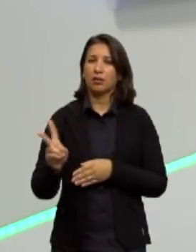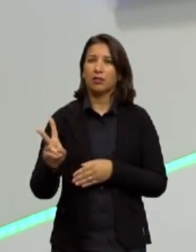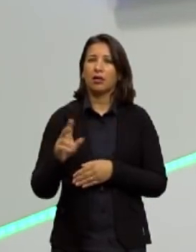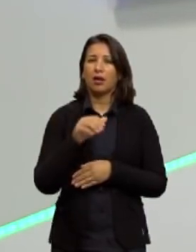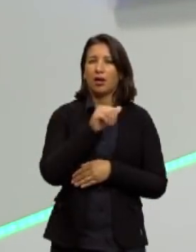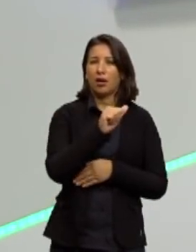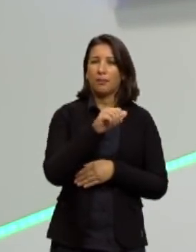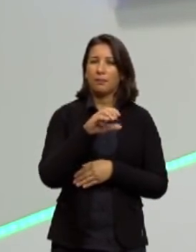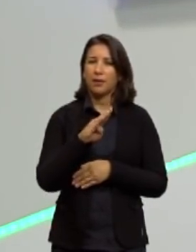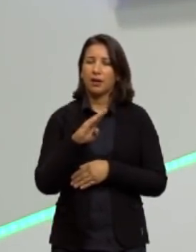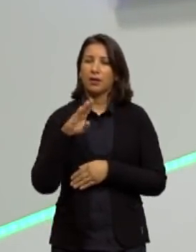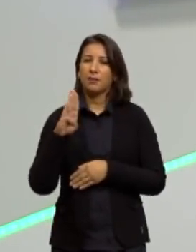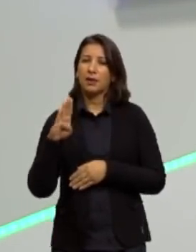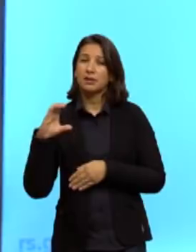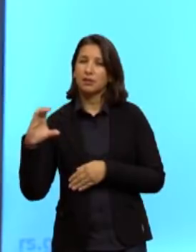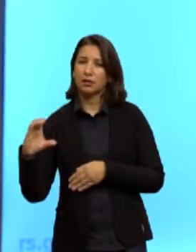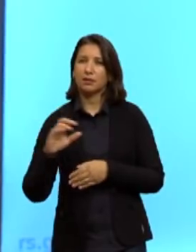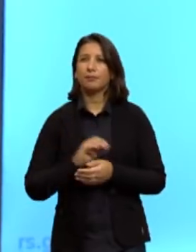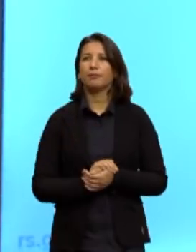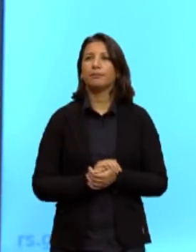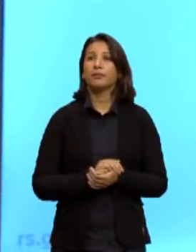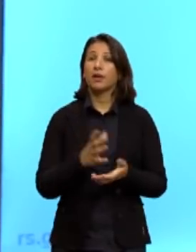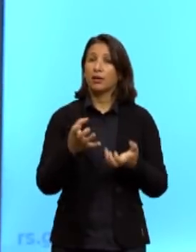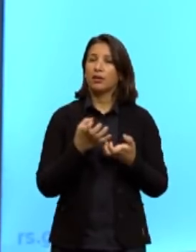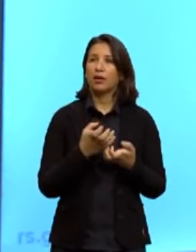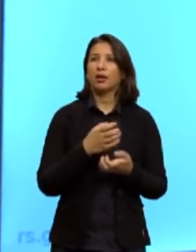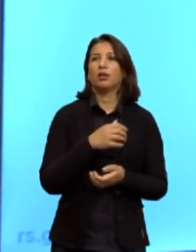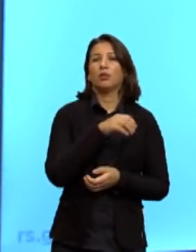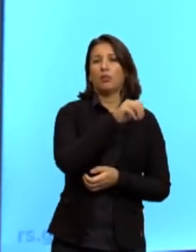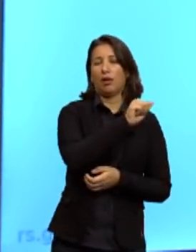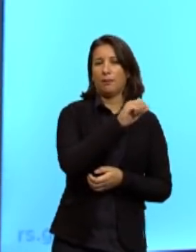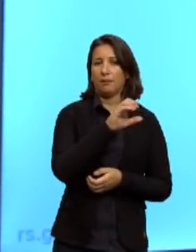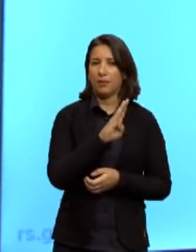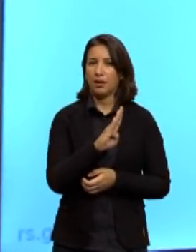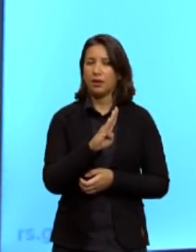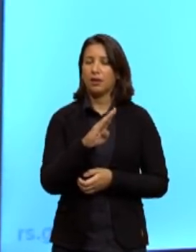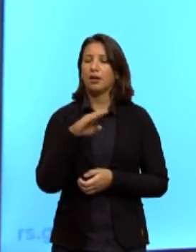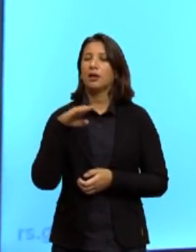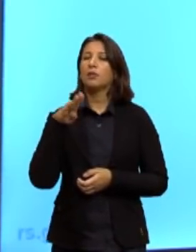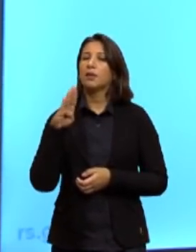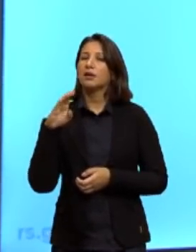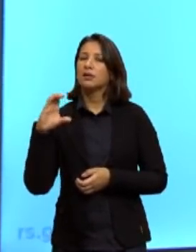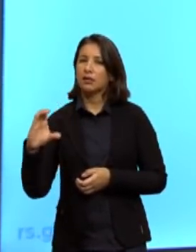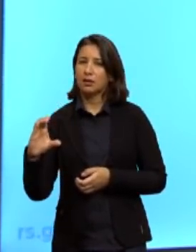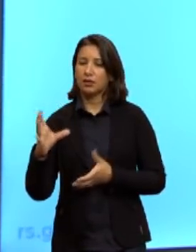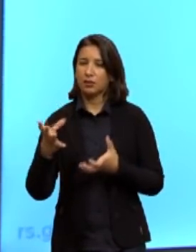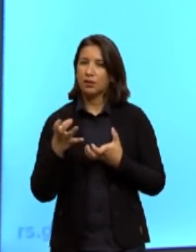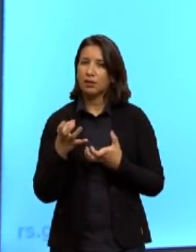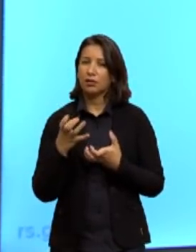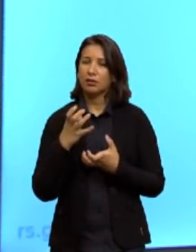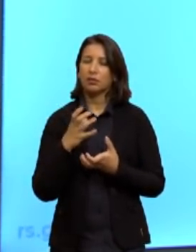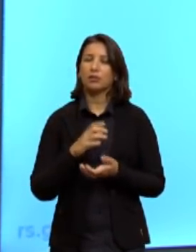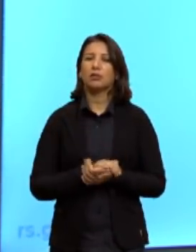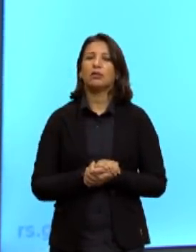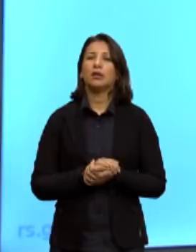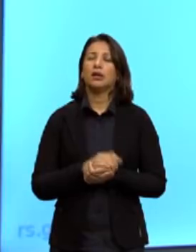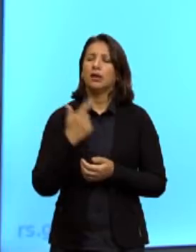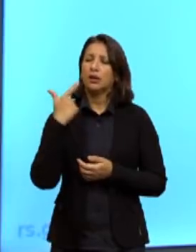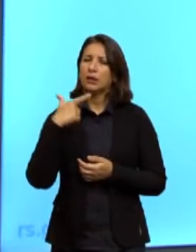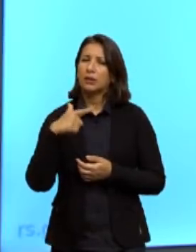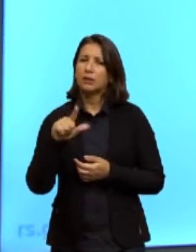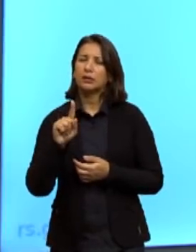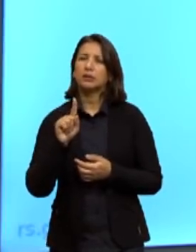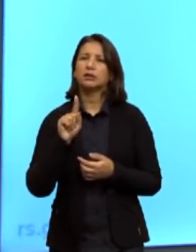olha o que eu quero eu quero oab e o bc e aí tem as outras questões